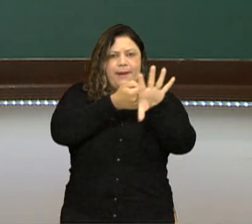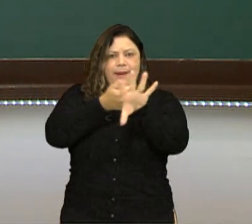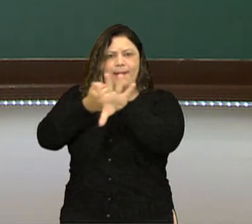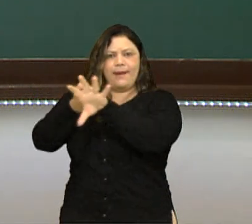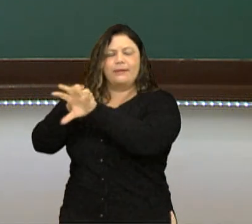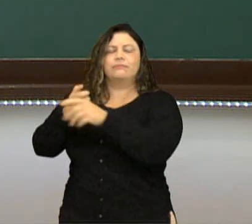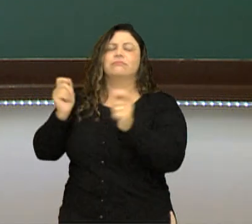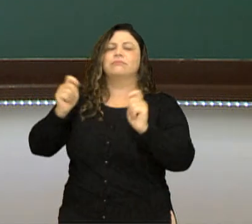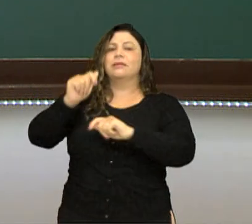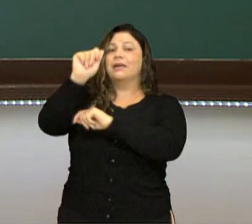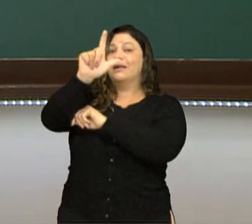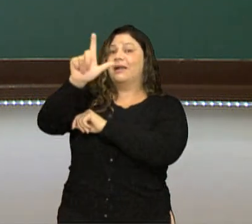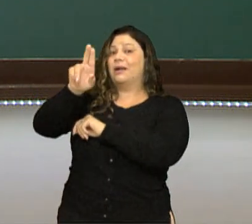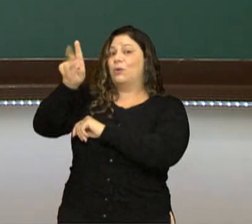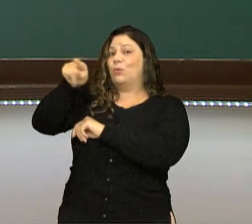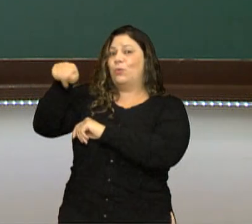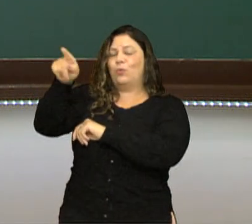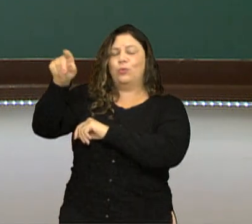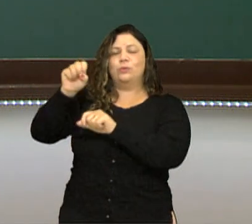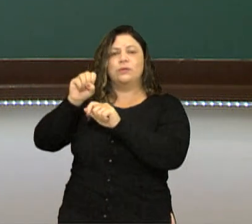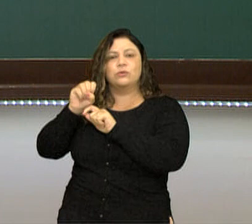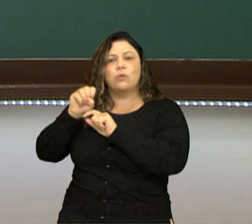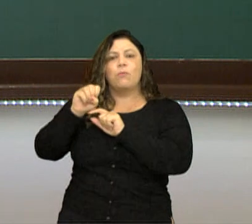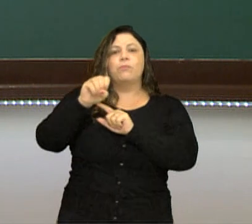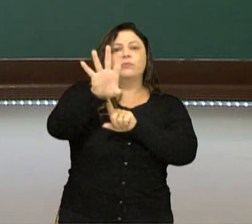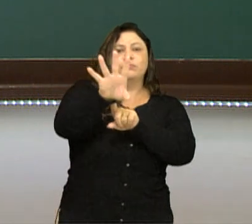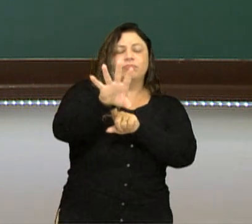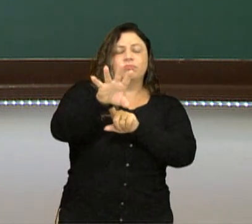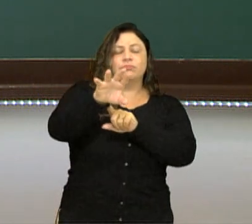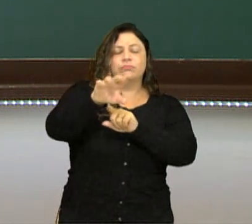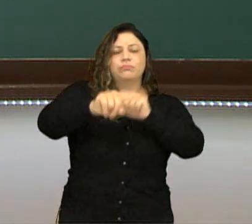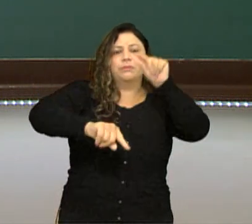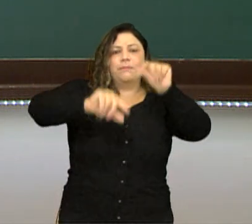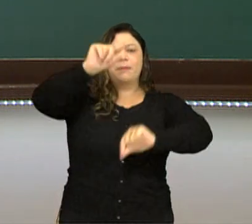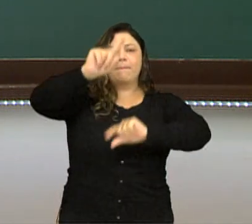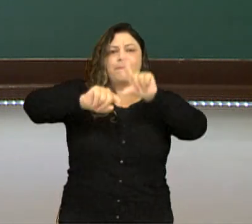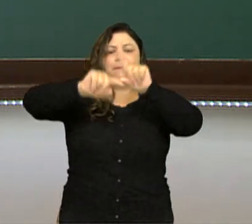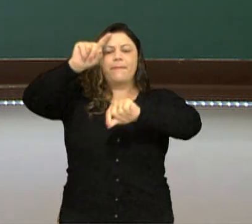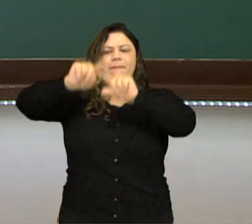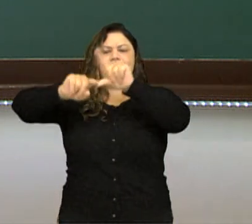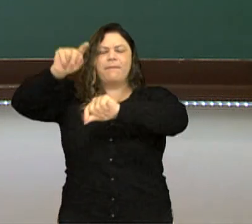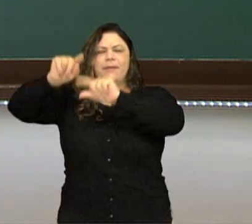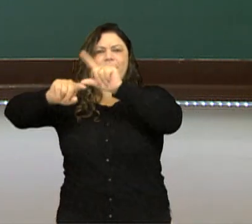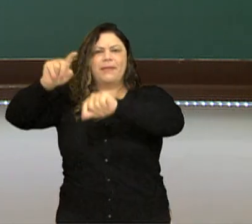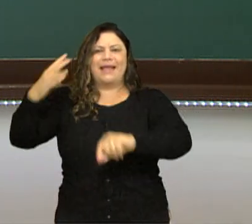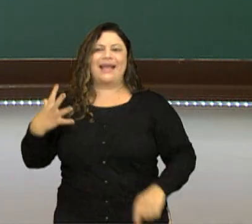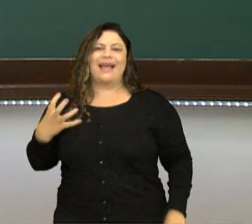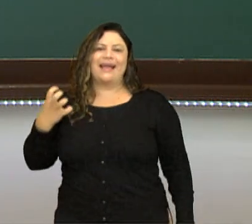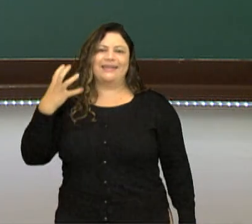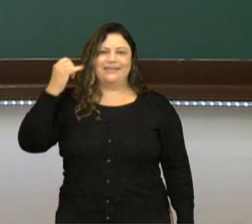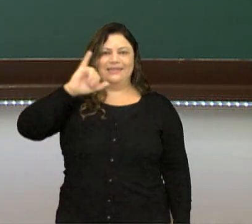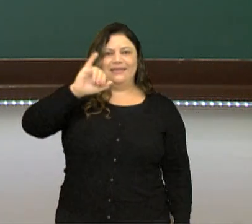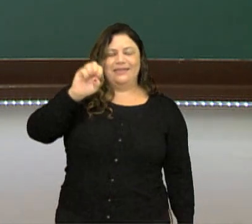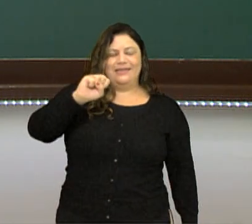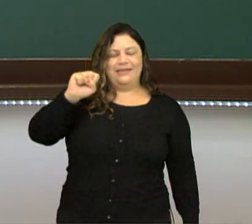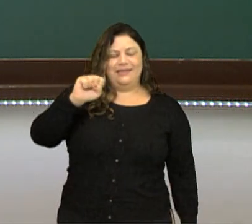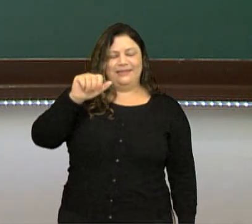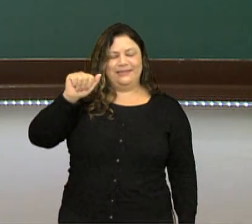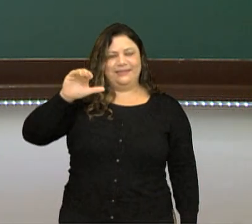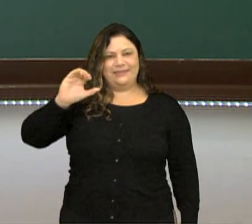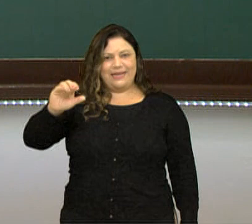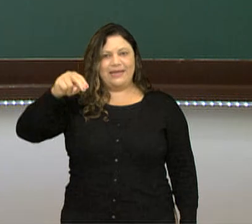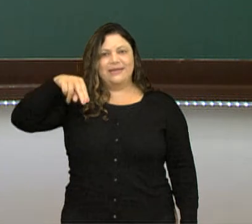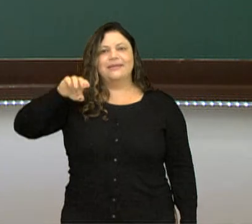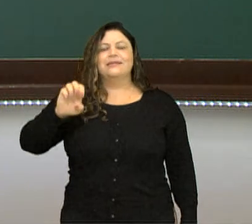propôs que a luz é um feixe de partículas. E essa teoria não foi muito aceita na época dele,